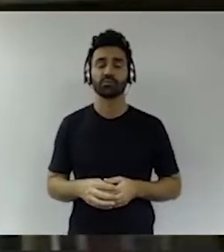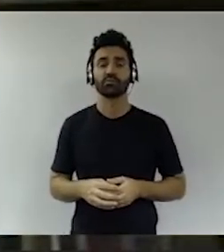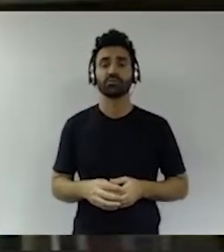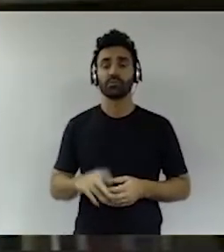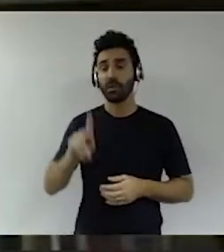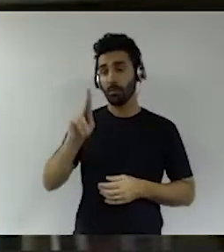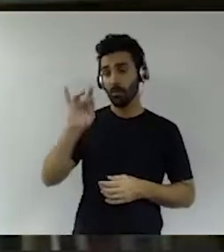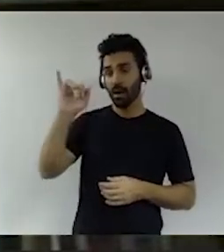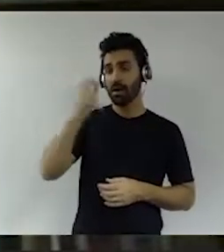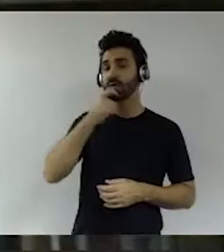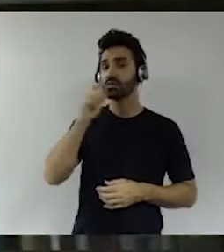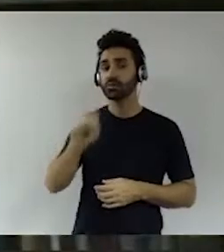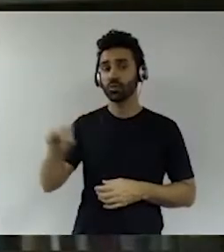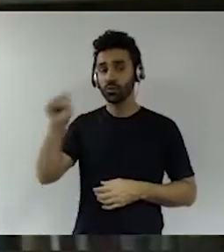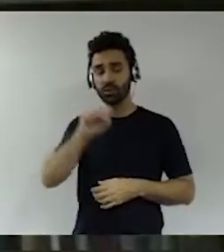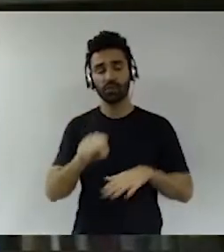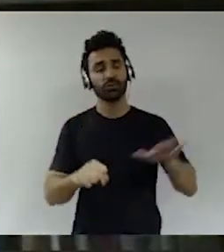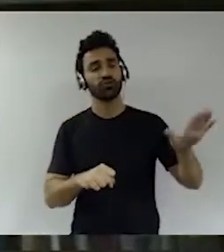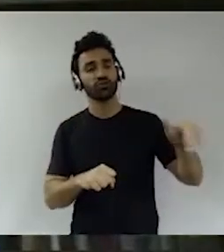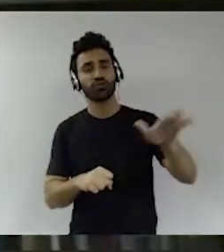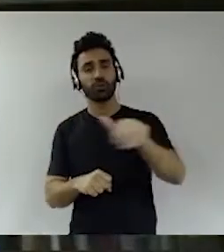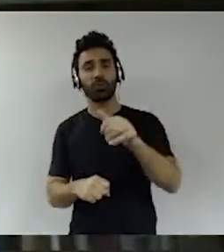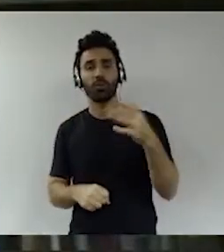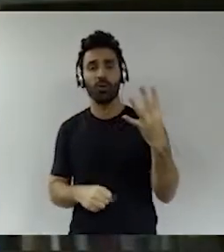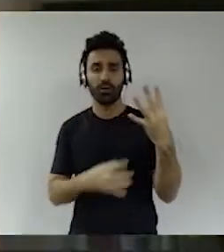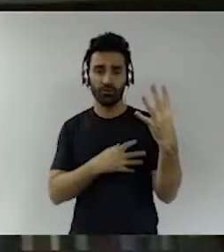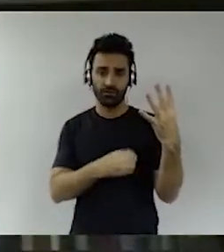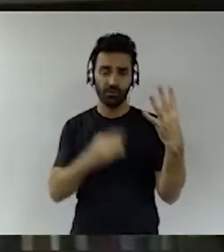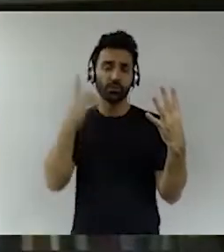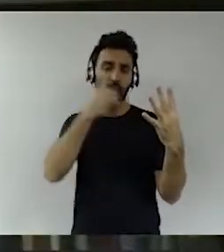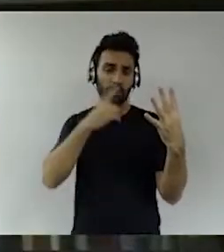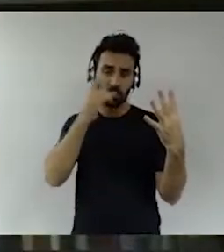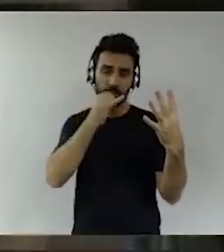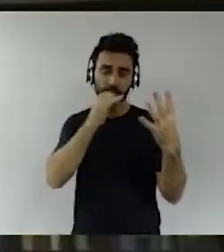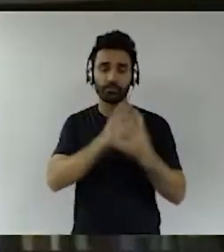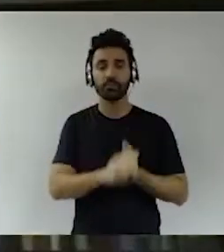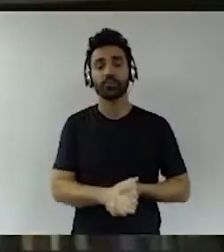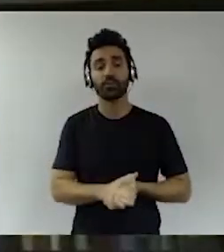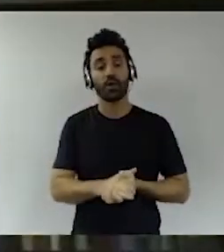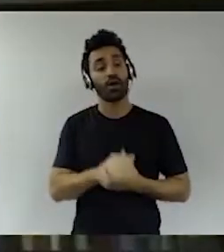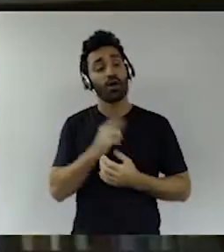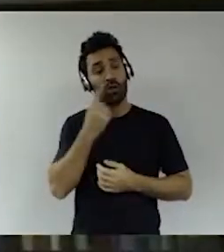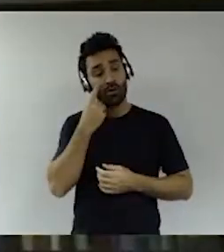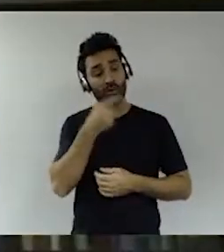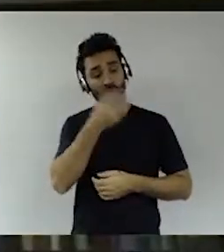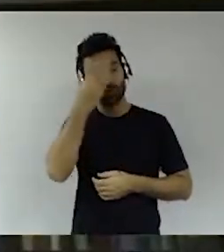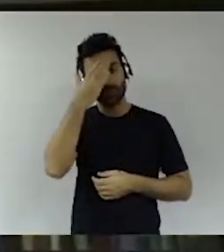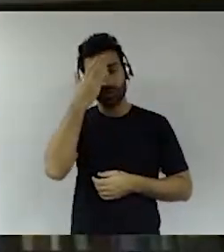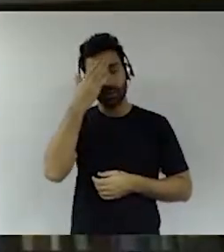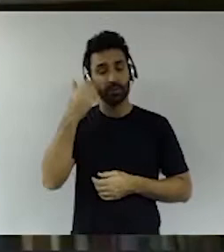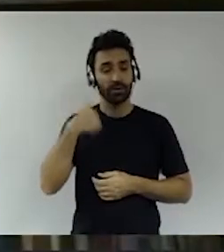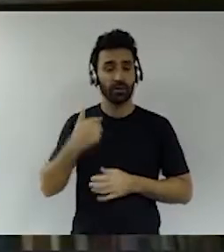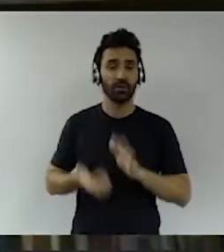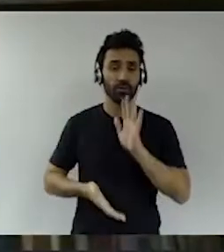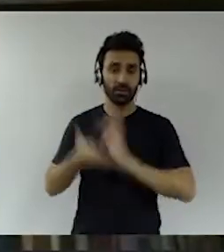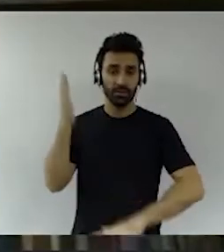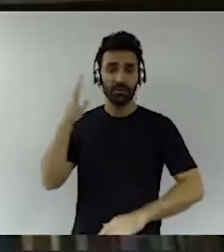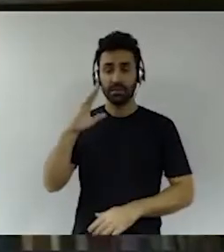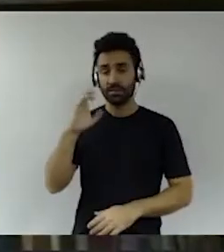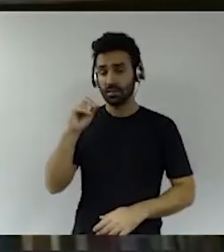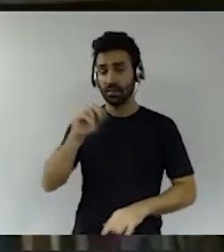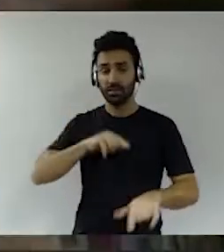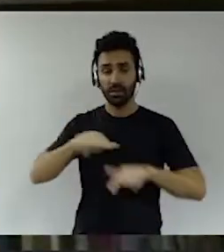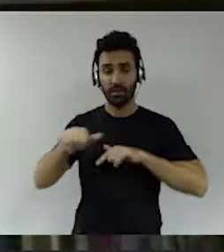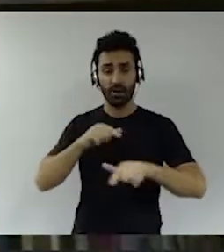solteiro reuniu seus 4 filhos num domingo e falou assim, olha, meninada, vocês sabem que eu saio cedo para trabalhar, volto